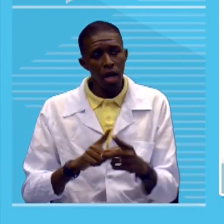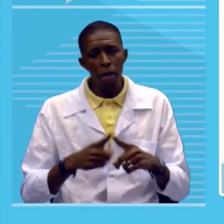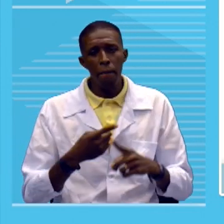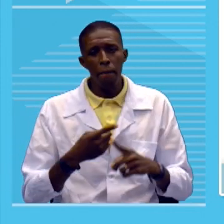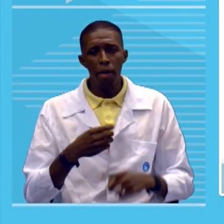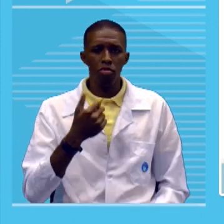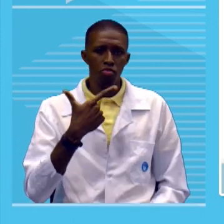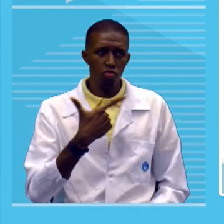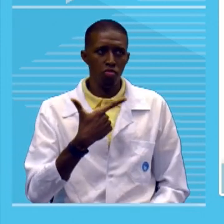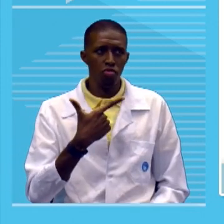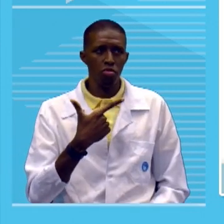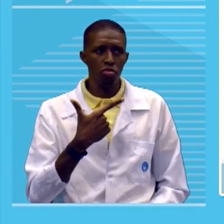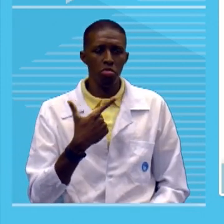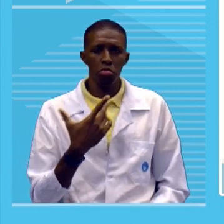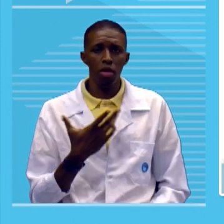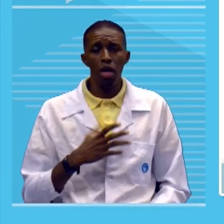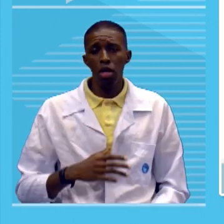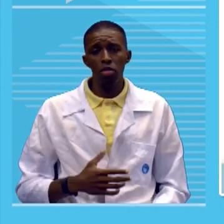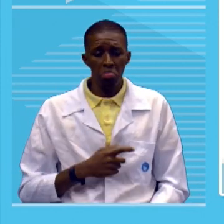adnominal.